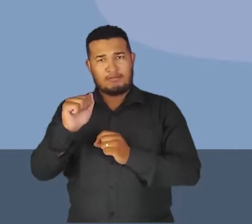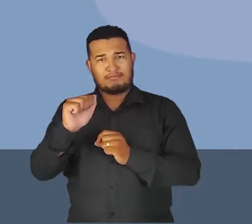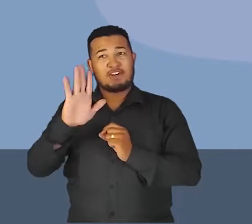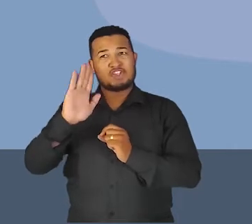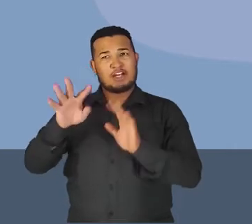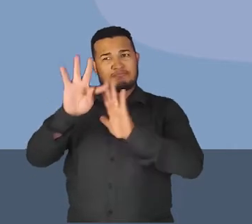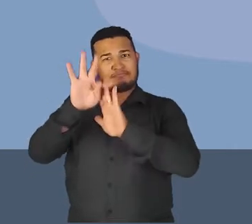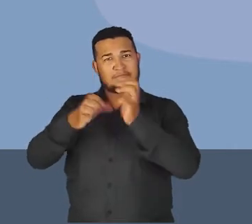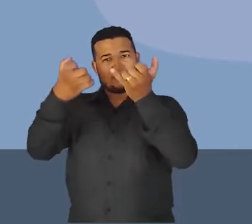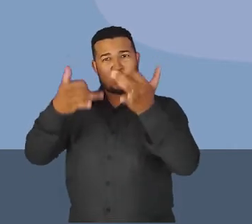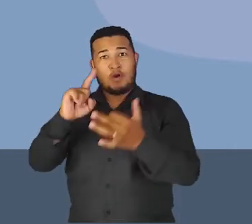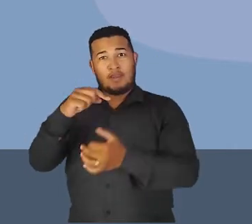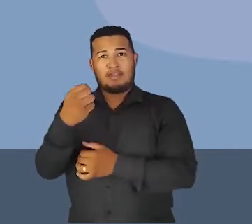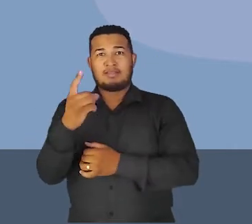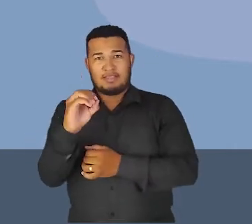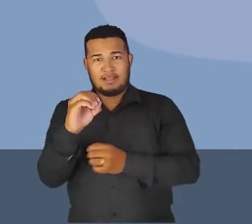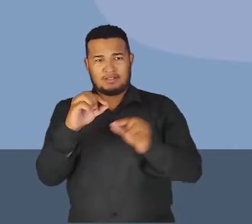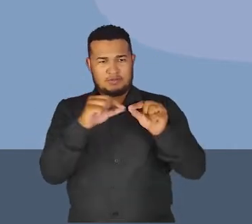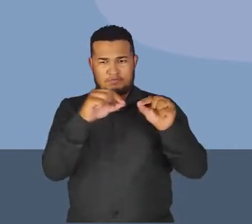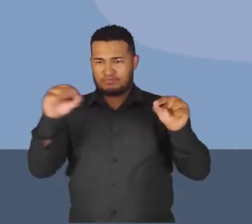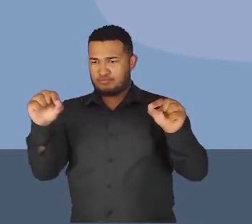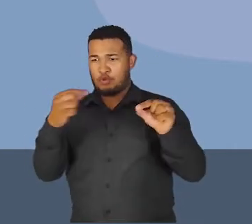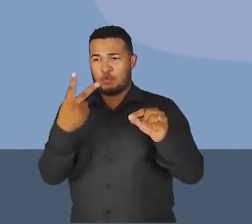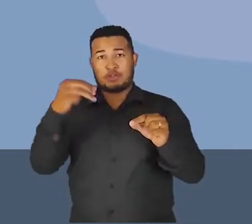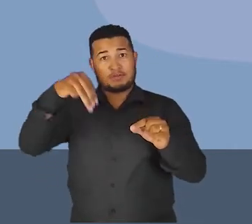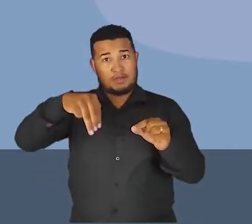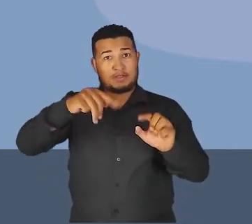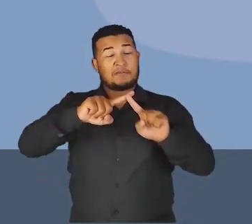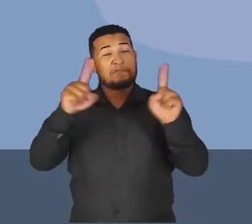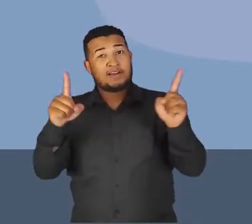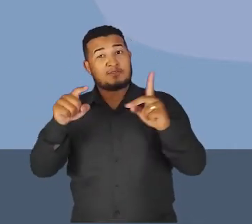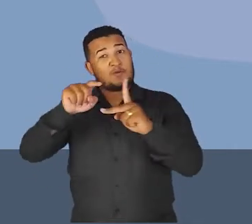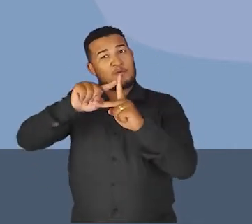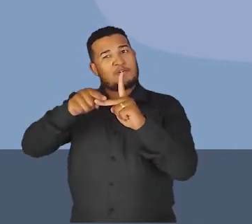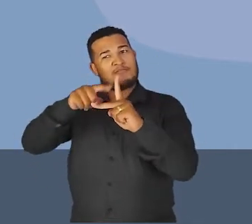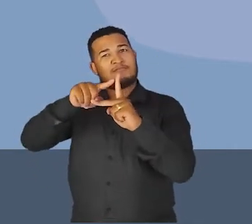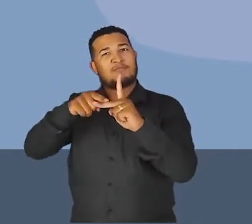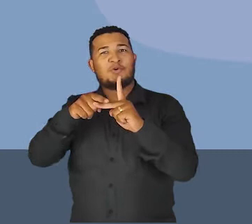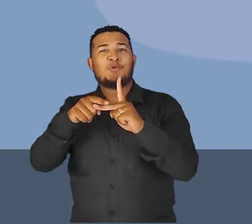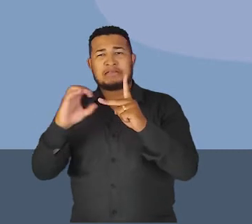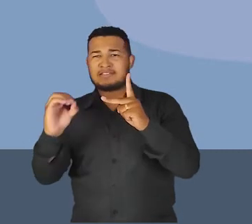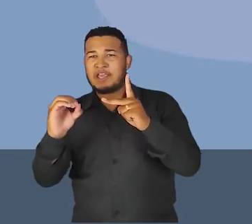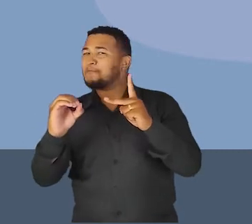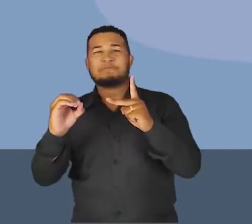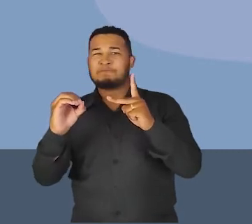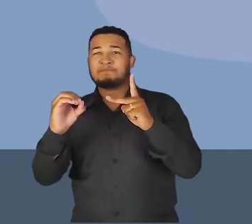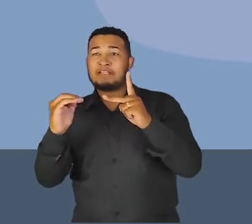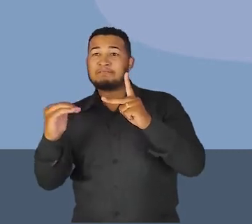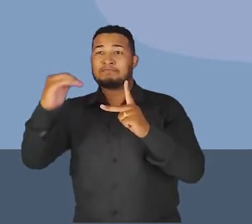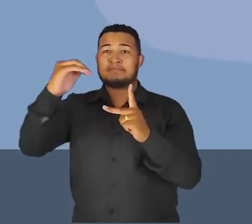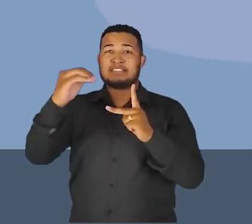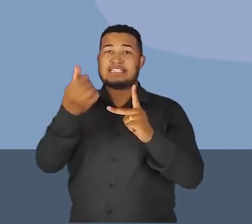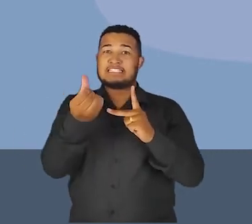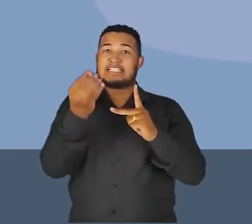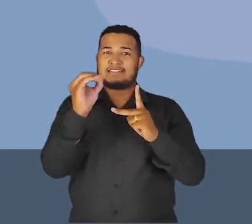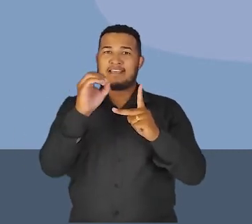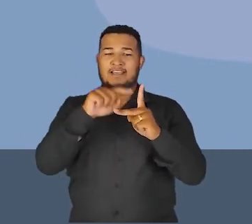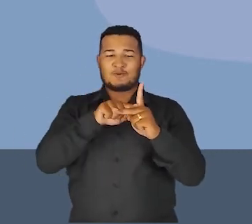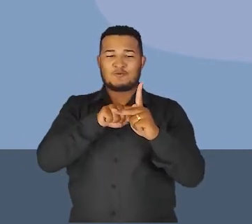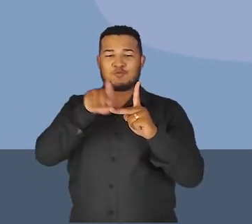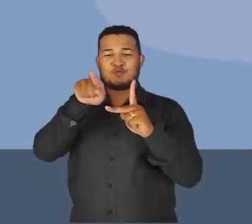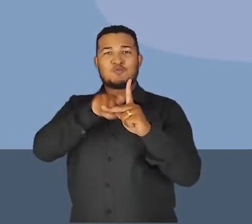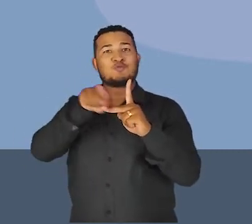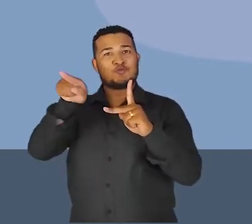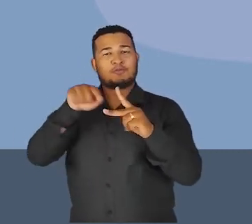10, o deslocamento, o texto falou que vale 2 metros, porém, o ângulo formado entre a força e o deslocamento, nesse caso, é 60. Então, vamos